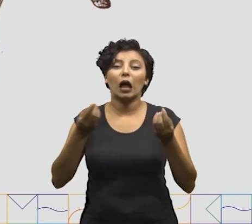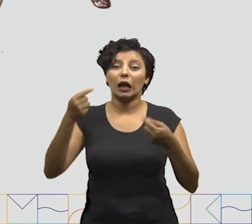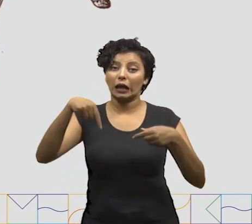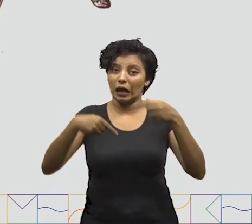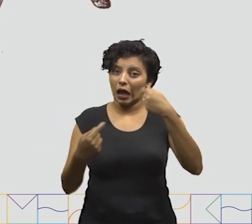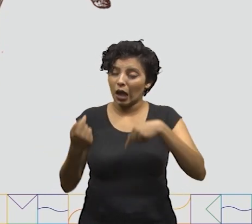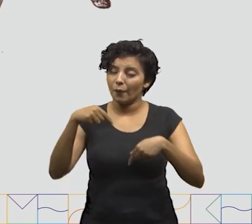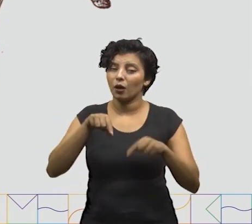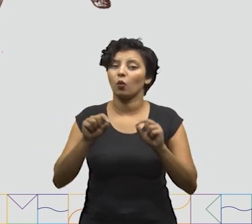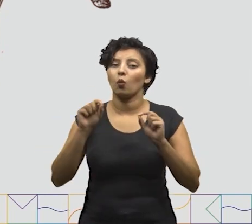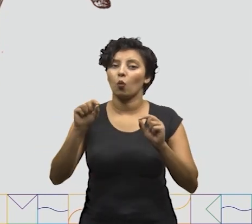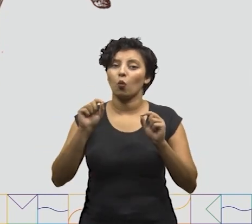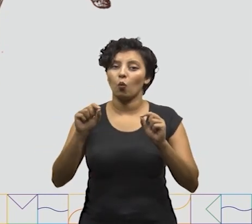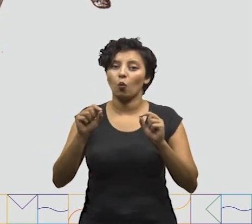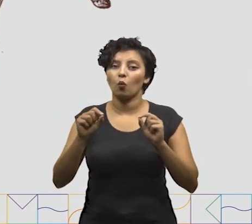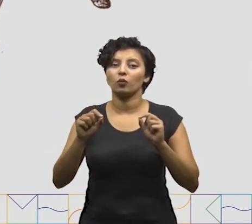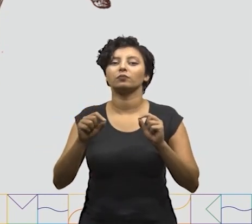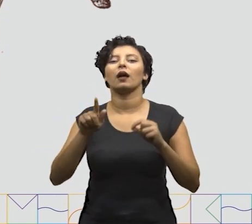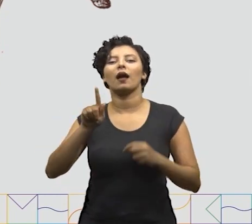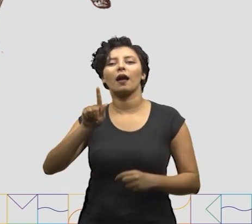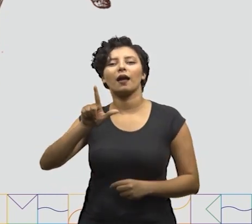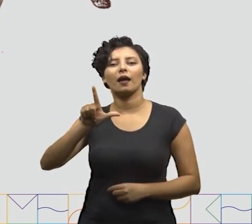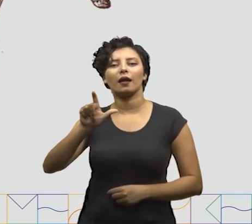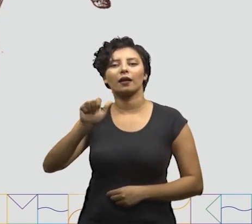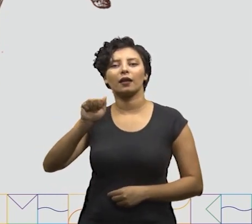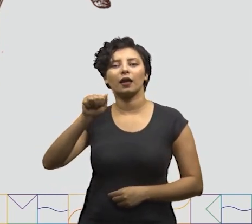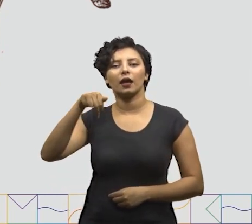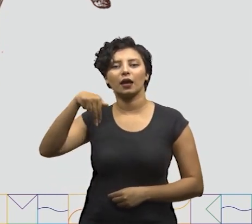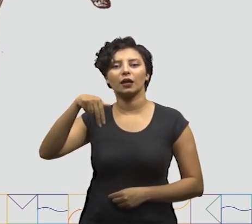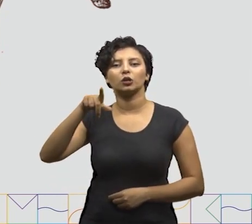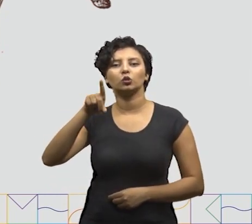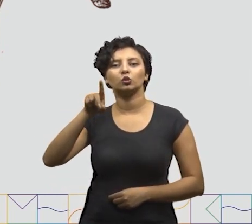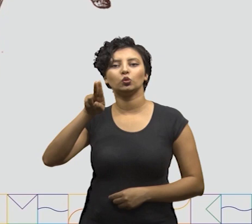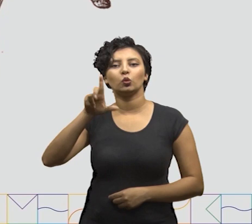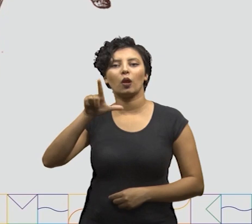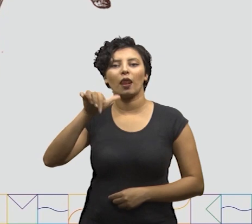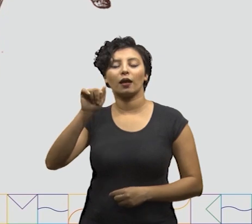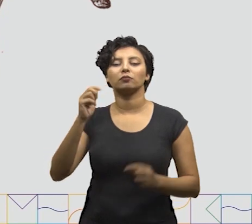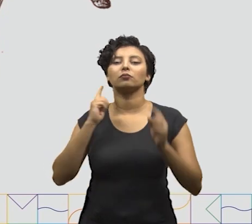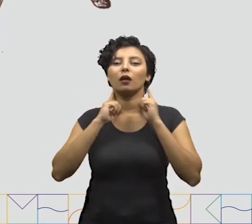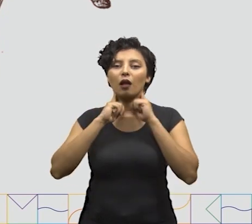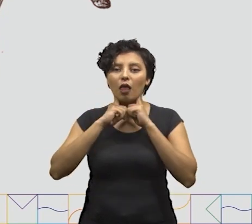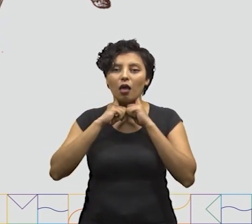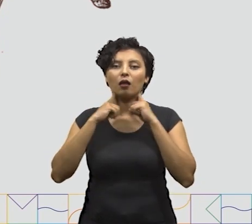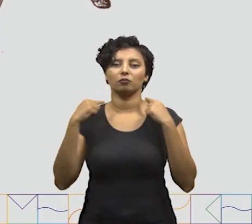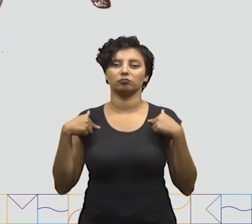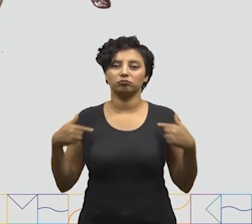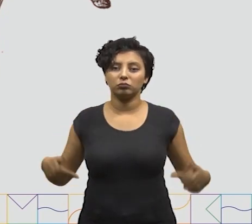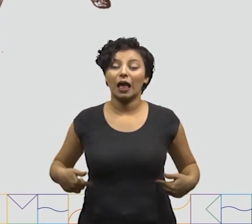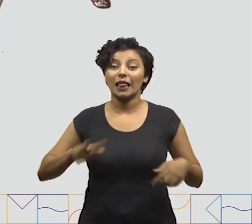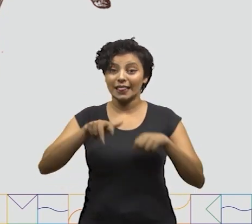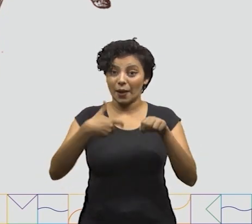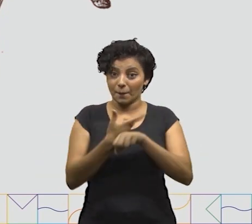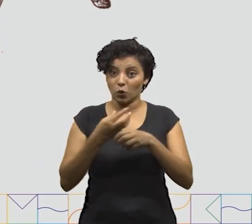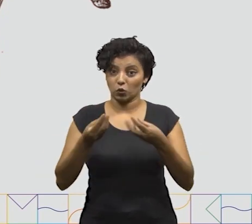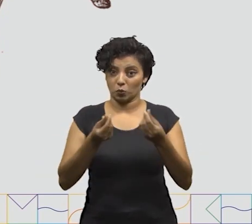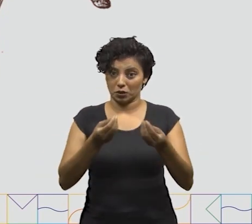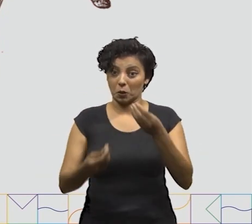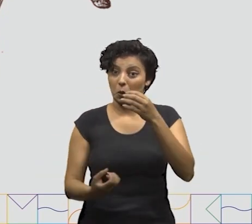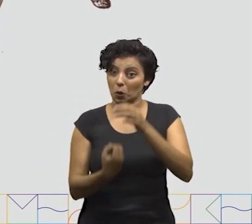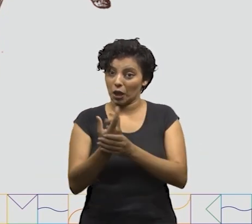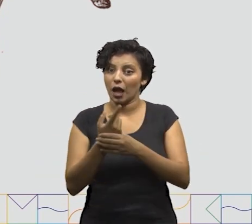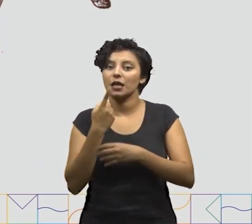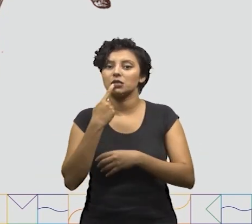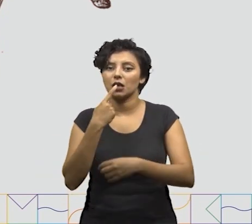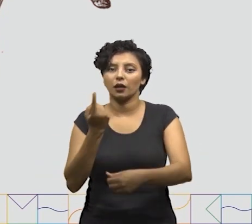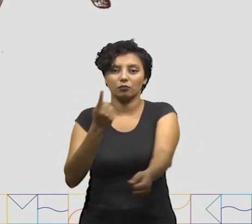substâncias químicas produzidas por glândulas. Essas substâncias químicas, após produzidas, vão